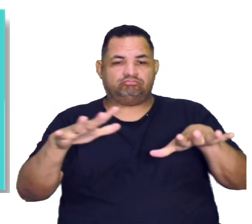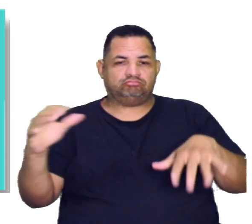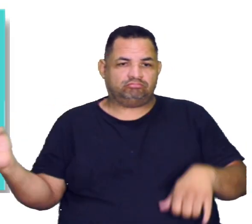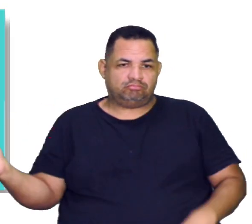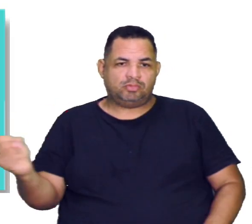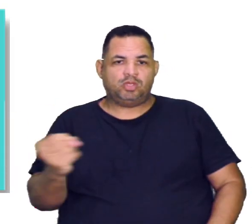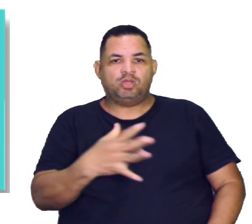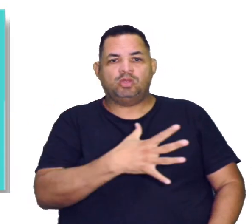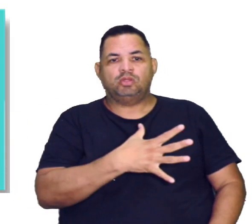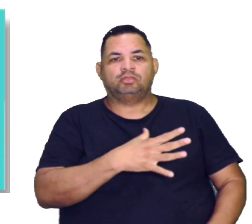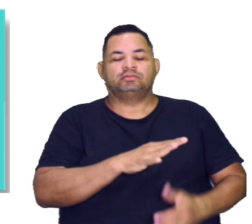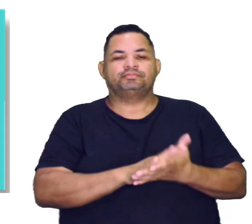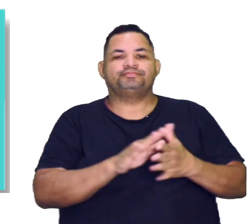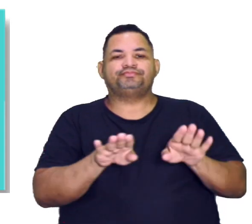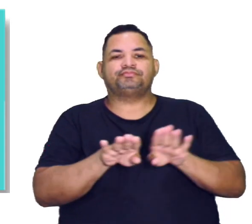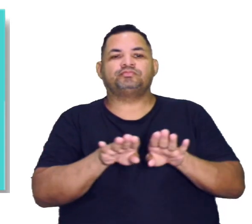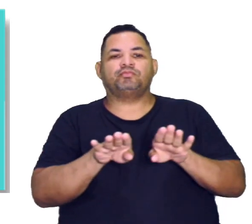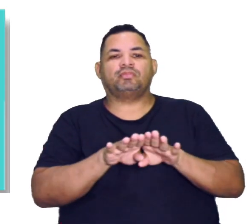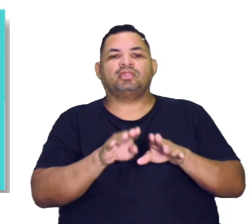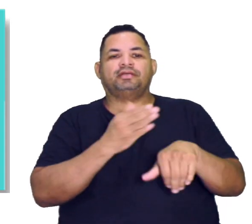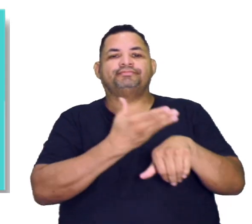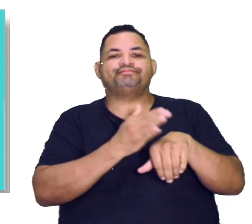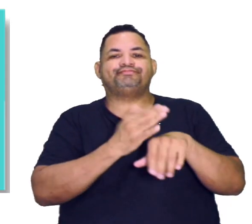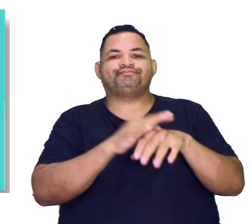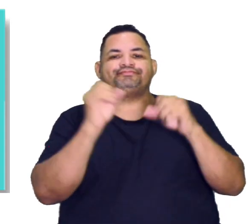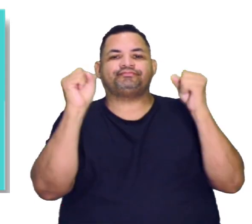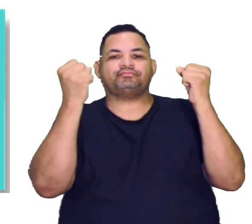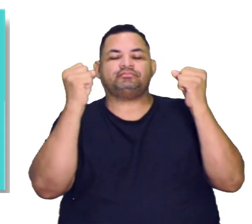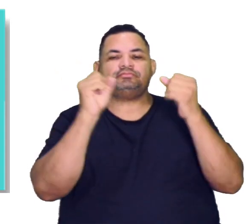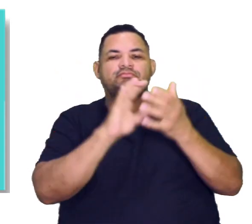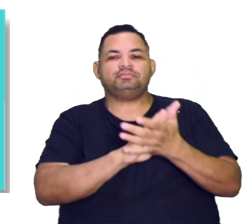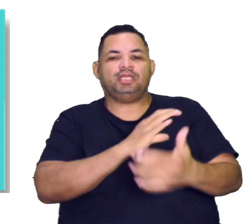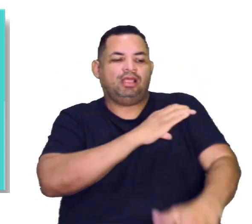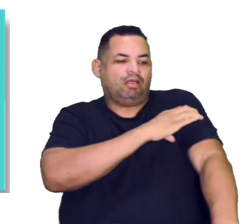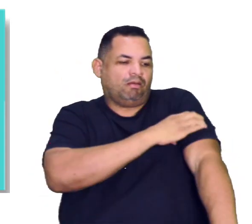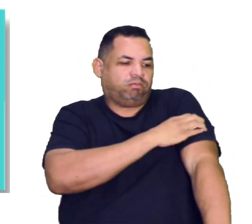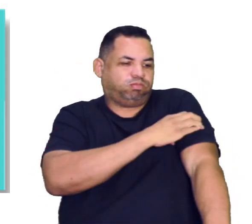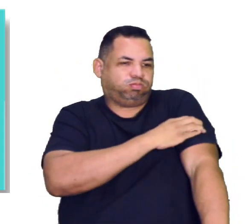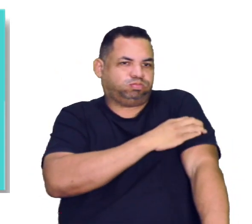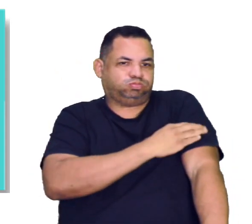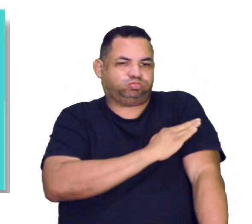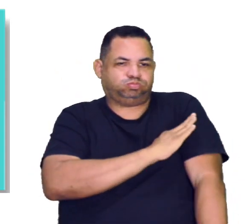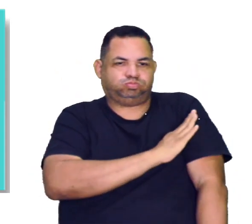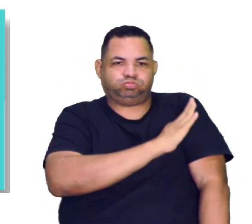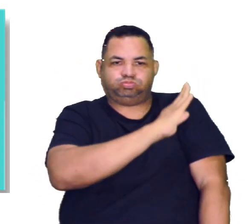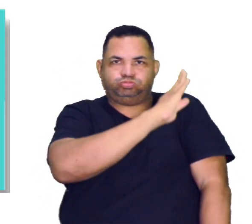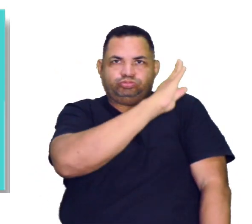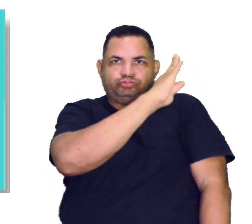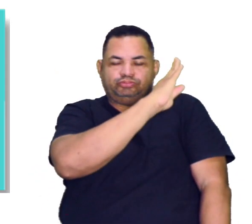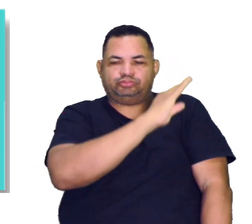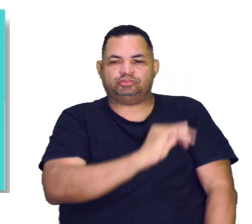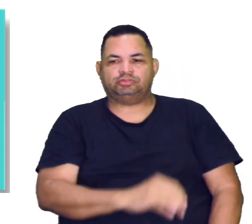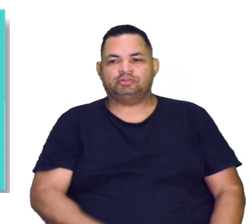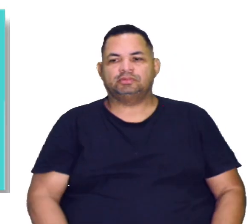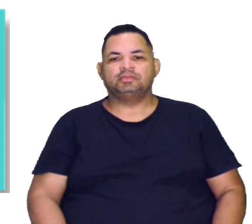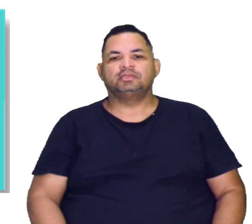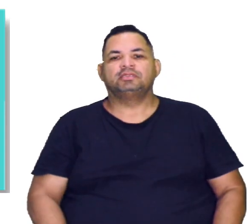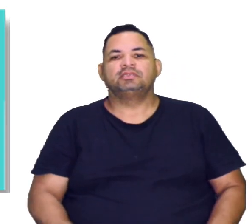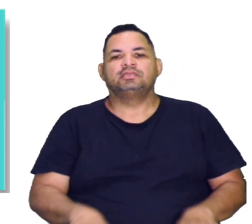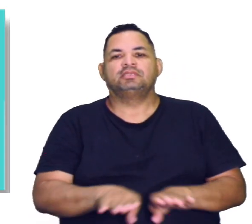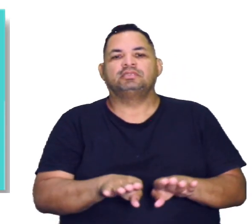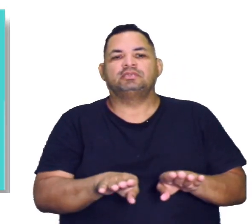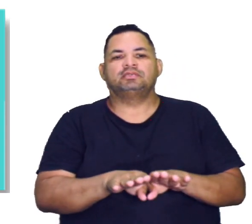com você a respeito da atividade física e a hipertensão arterial.